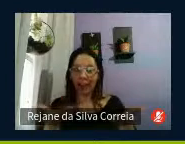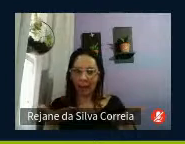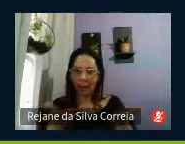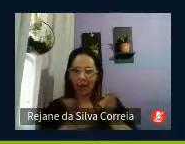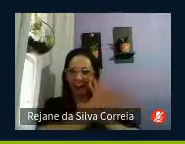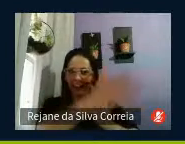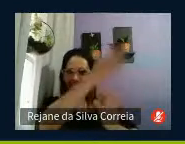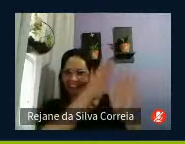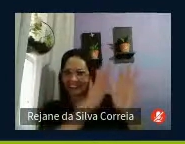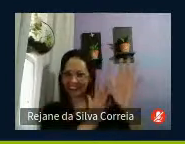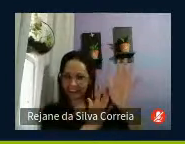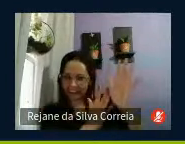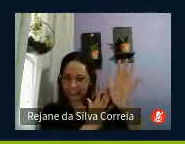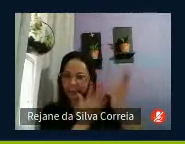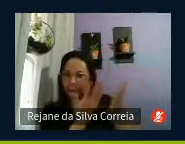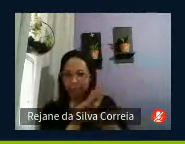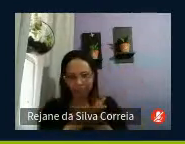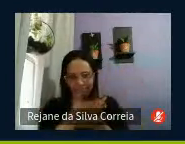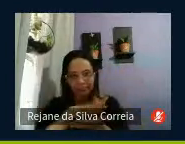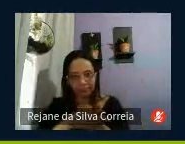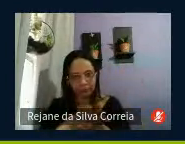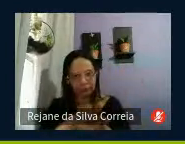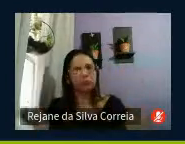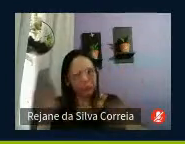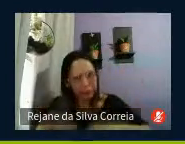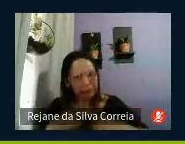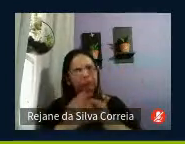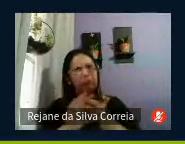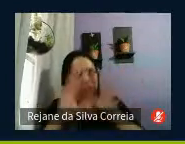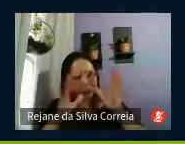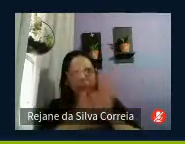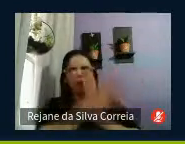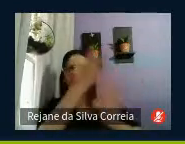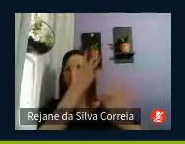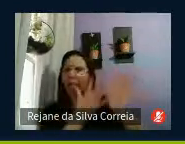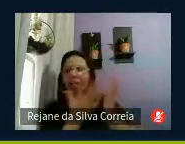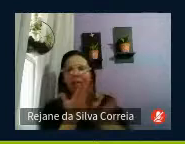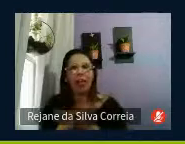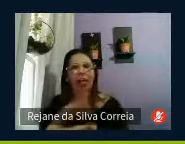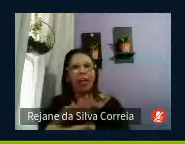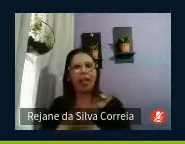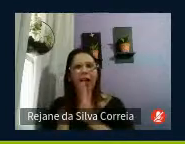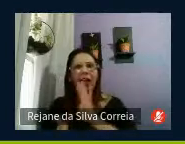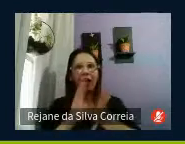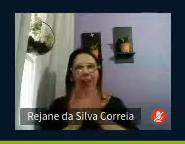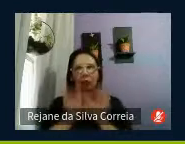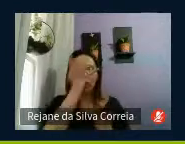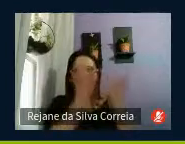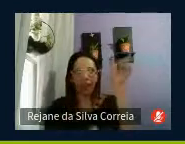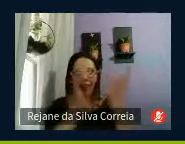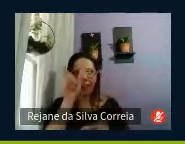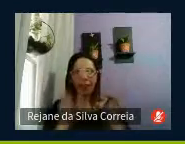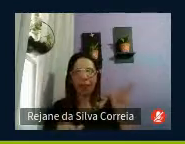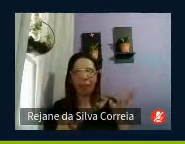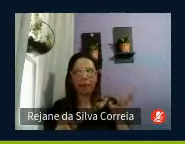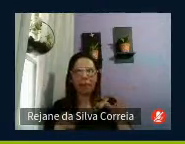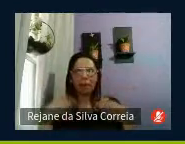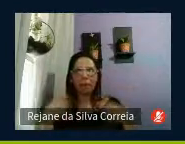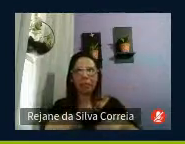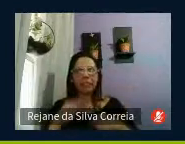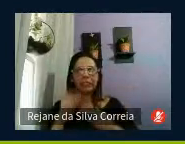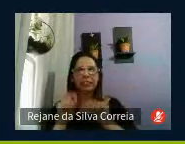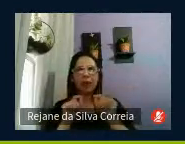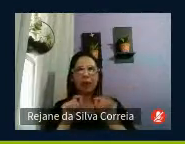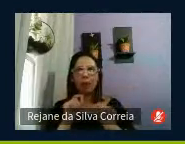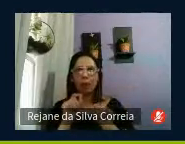dos nossos intérpretes, eles terão um intérprete, né? Se precisar de audiodescrição, deverá ser previsto